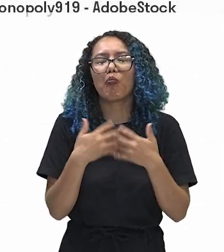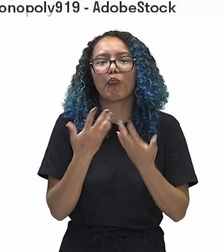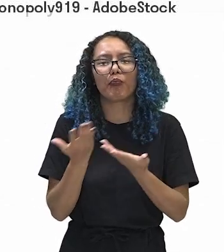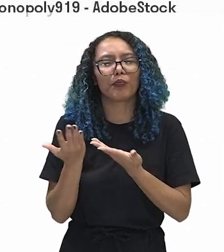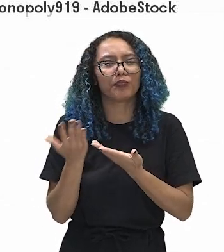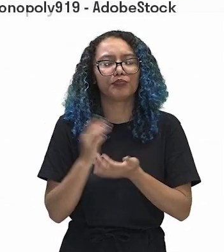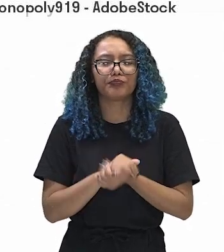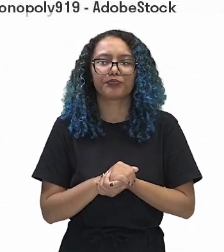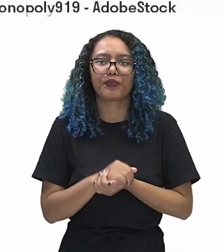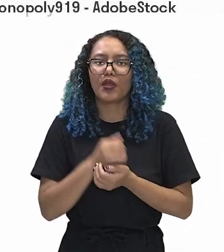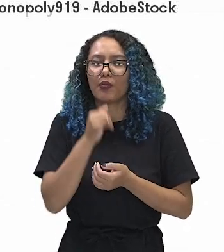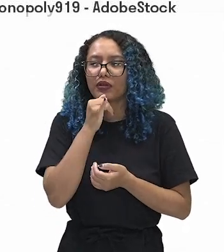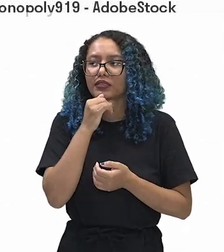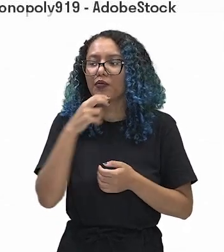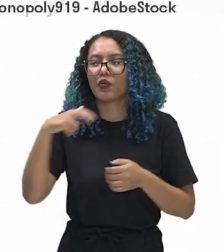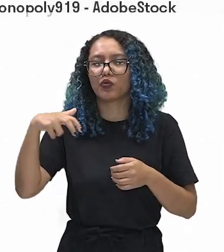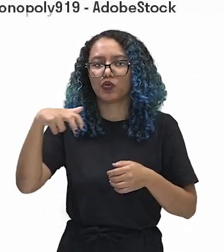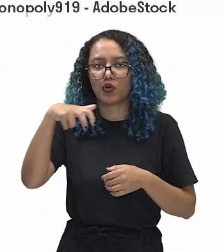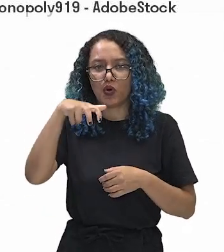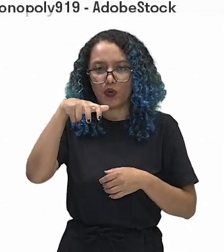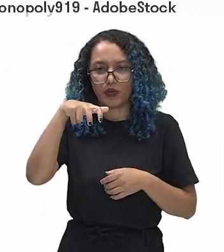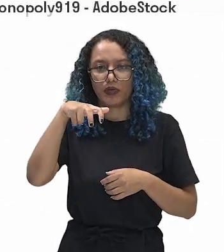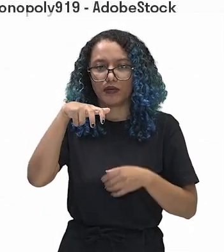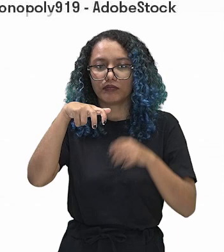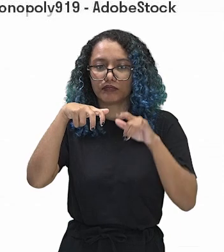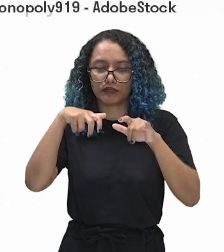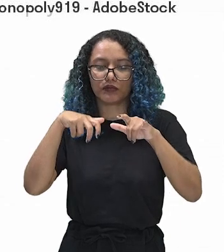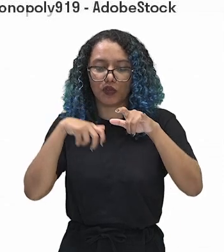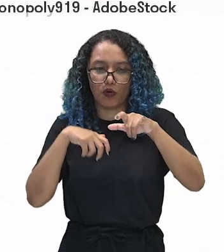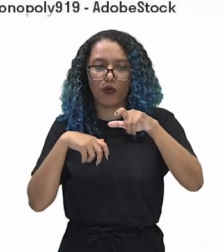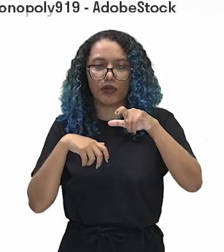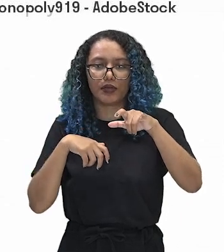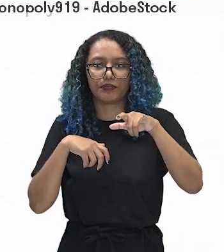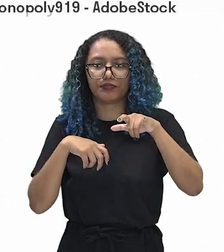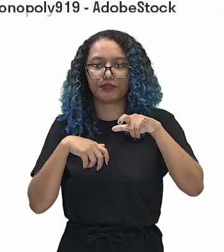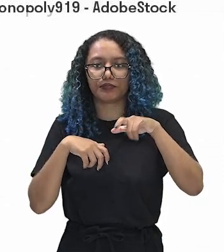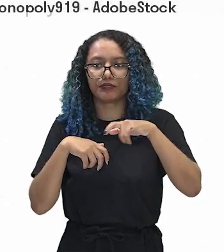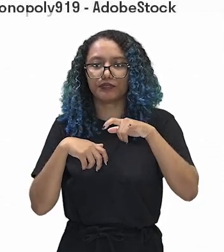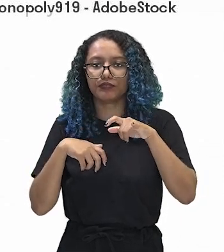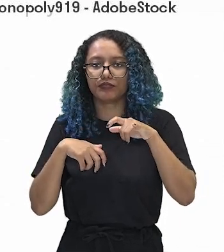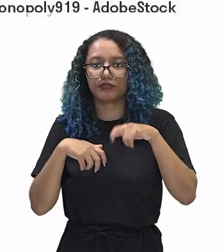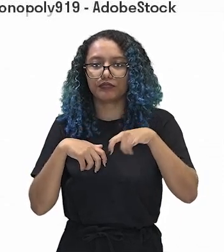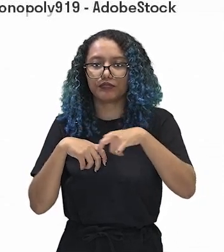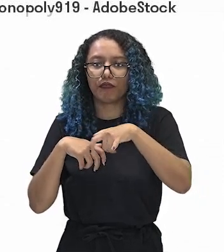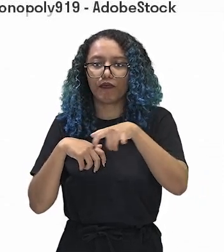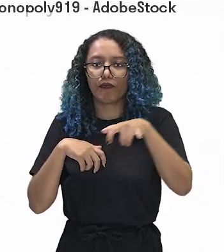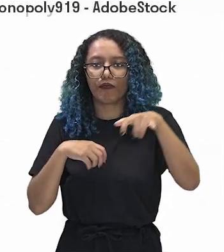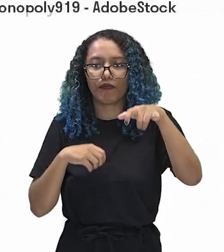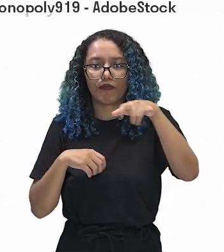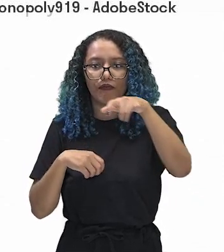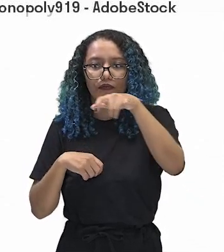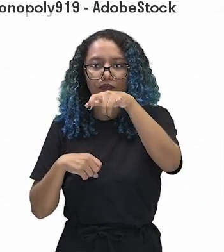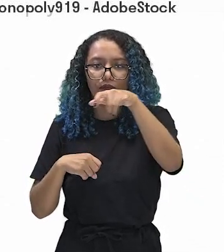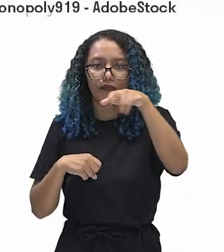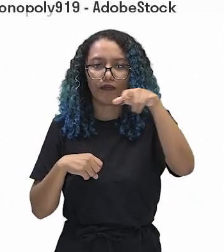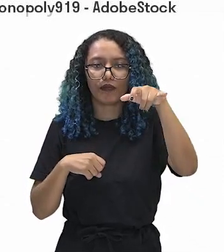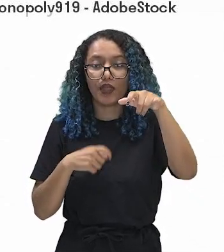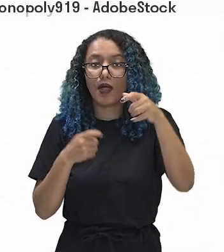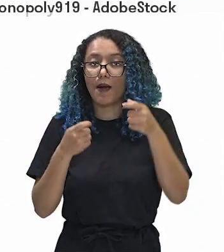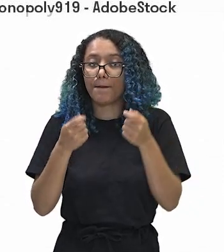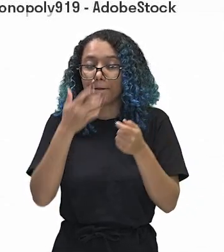um drone, tá? E uma pessoa aí controlando esse drone. E esse drone, ele vai